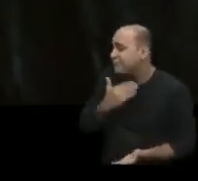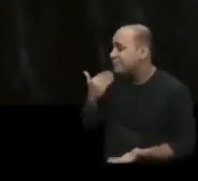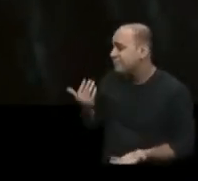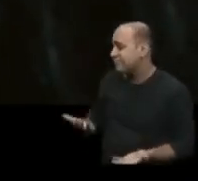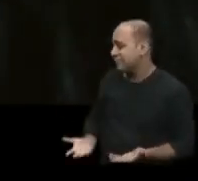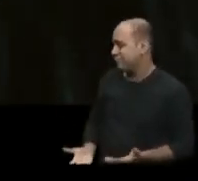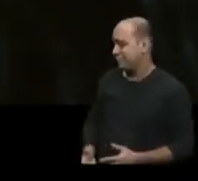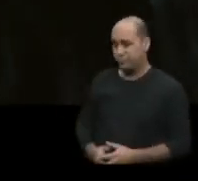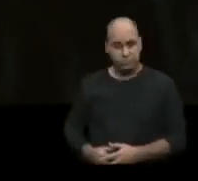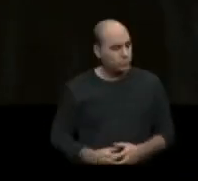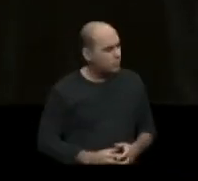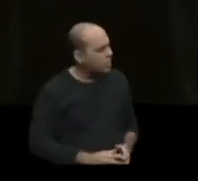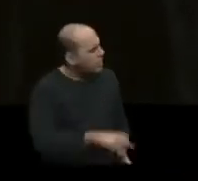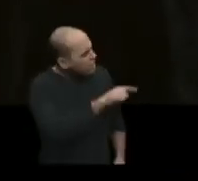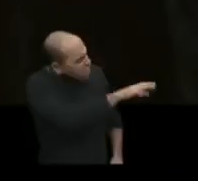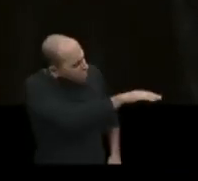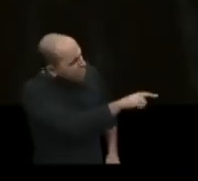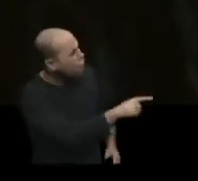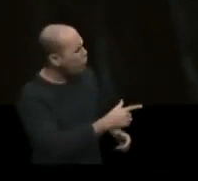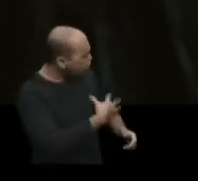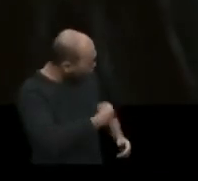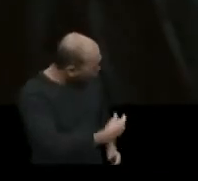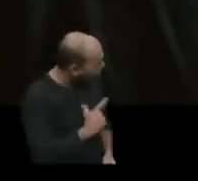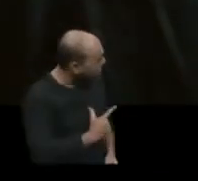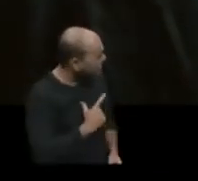A senhora tem filhos, doutora Marta.